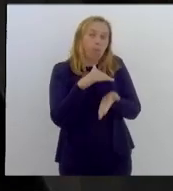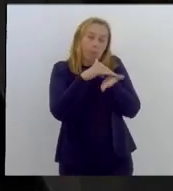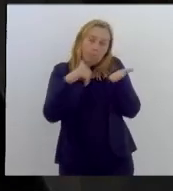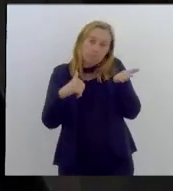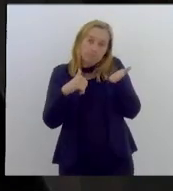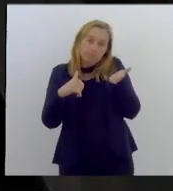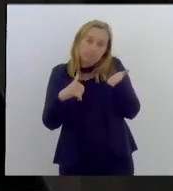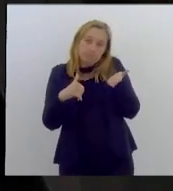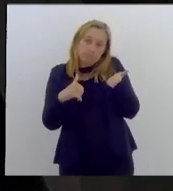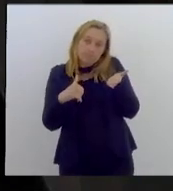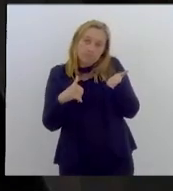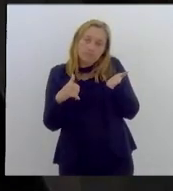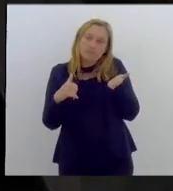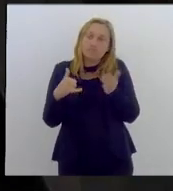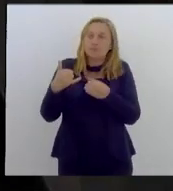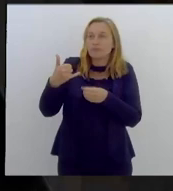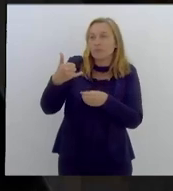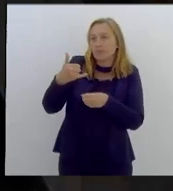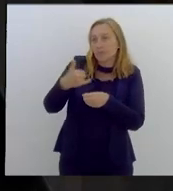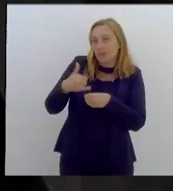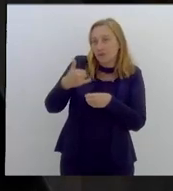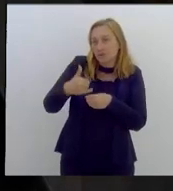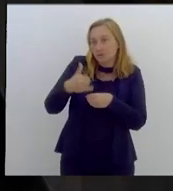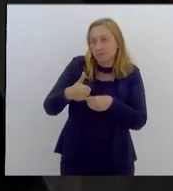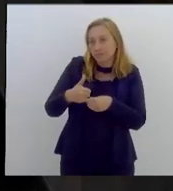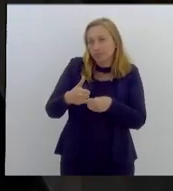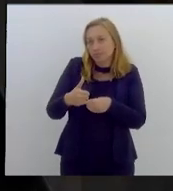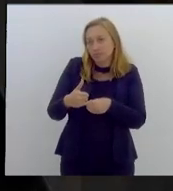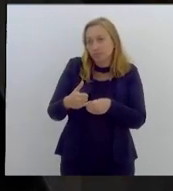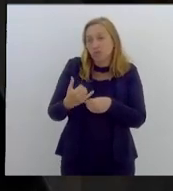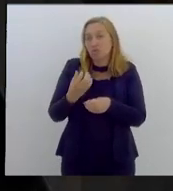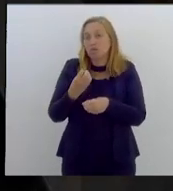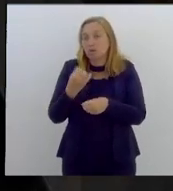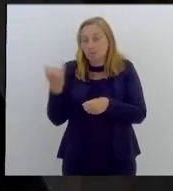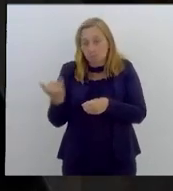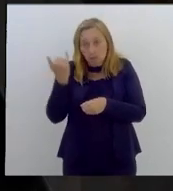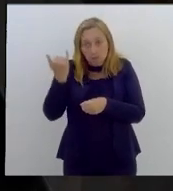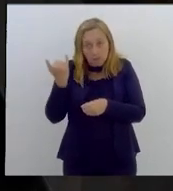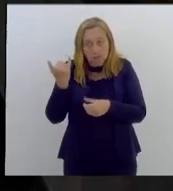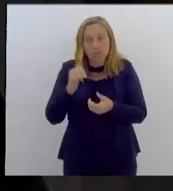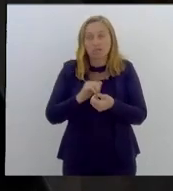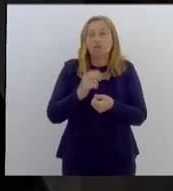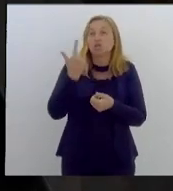retirada da gasolina como bem essencial.